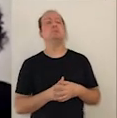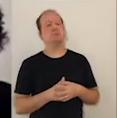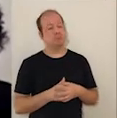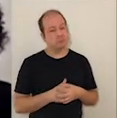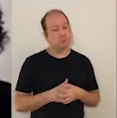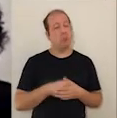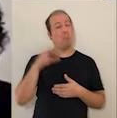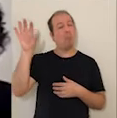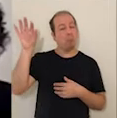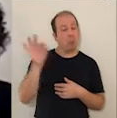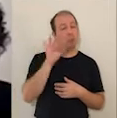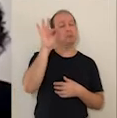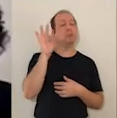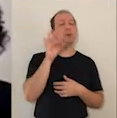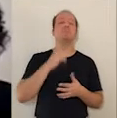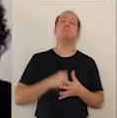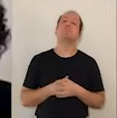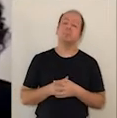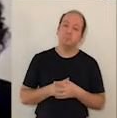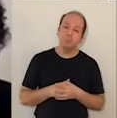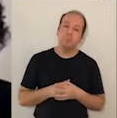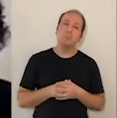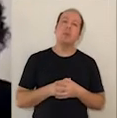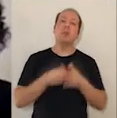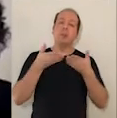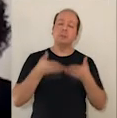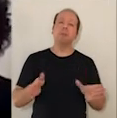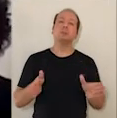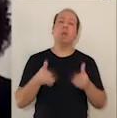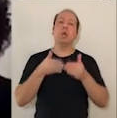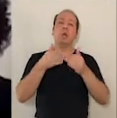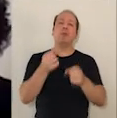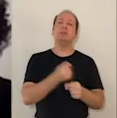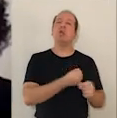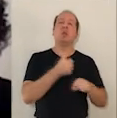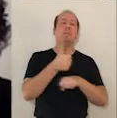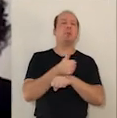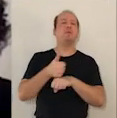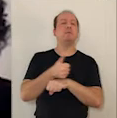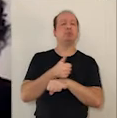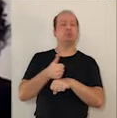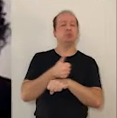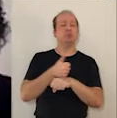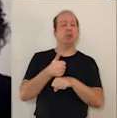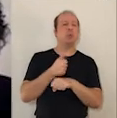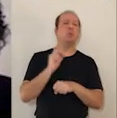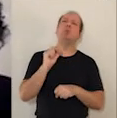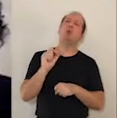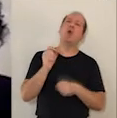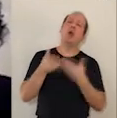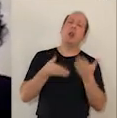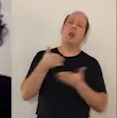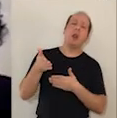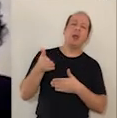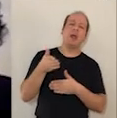Mosca. É, veneziano, profissão? Alcoviteiro, excelência, papa